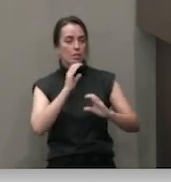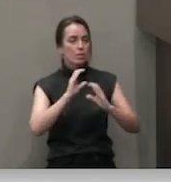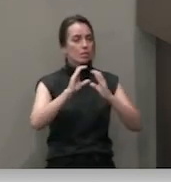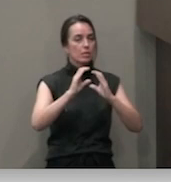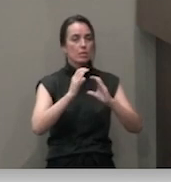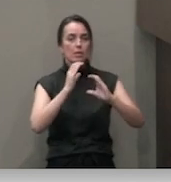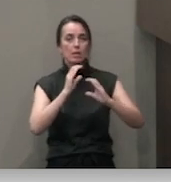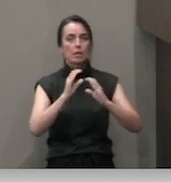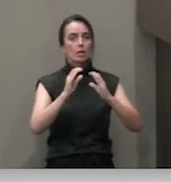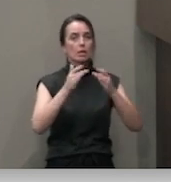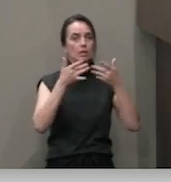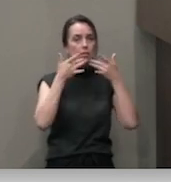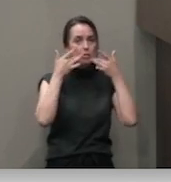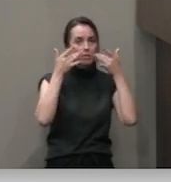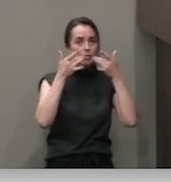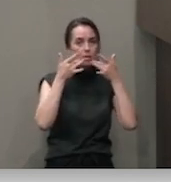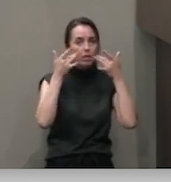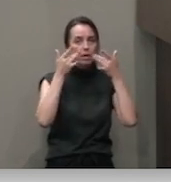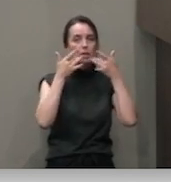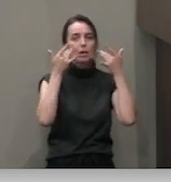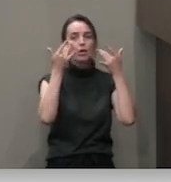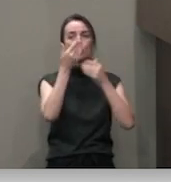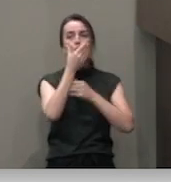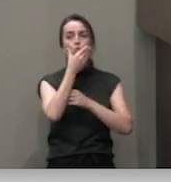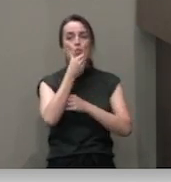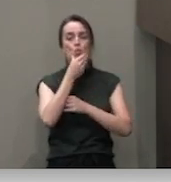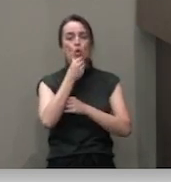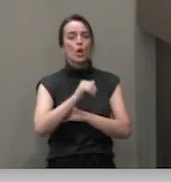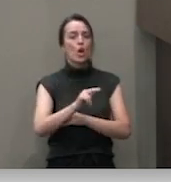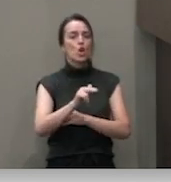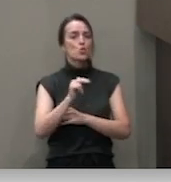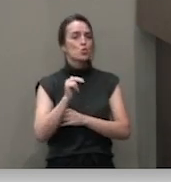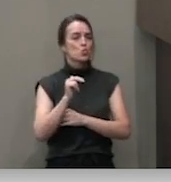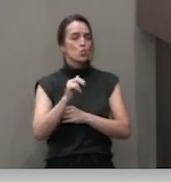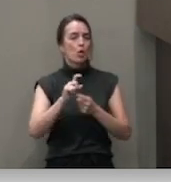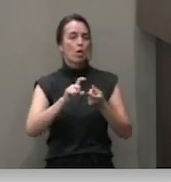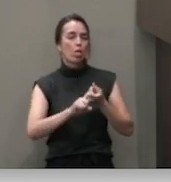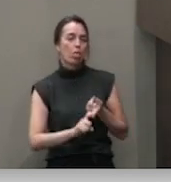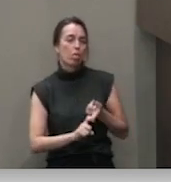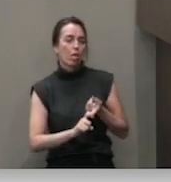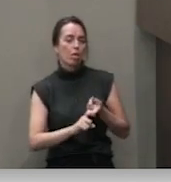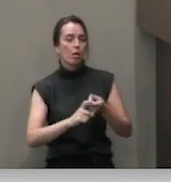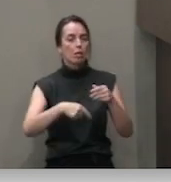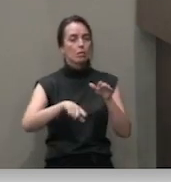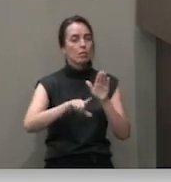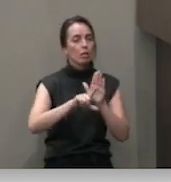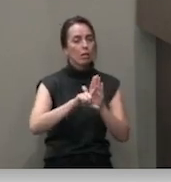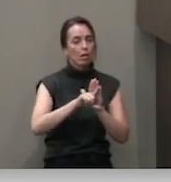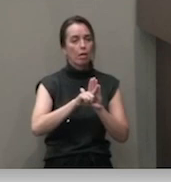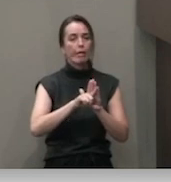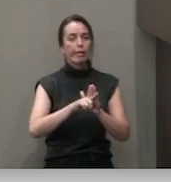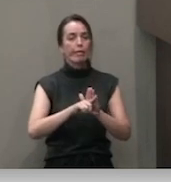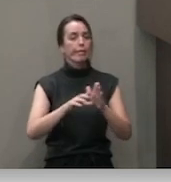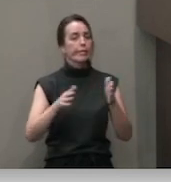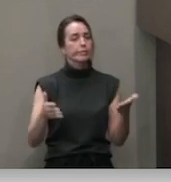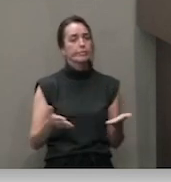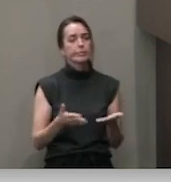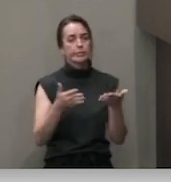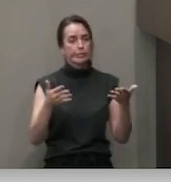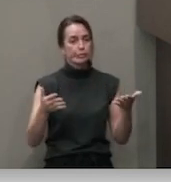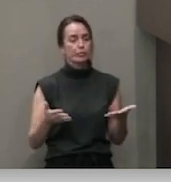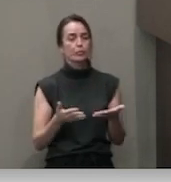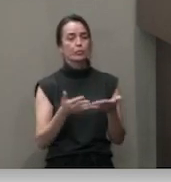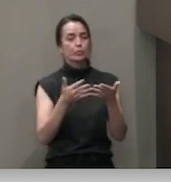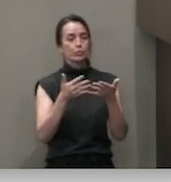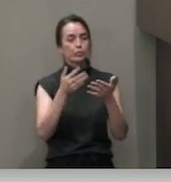passofundo teatro um homem que nunca dependeu aí de lei de incentivo nunca dependeu ele